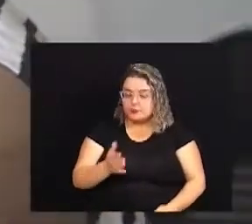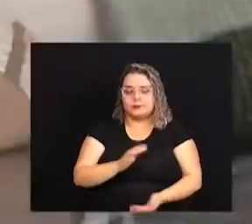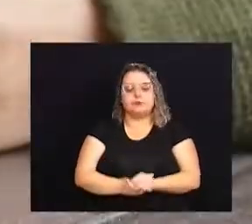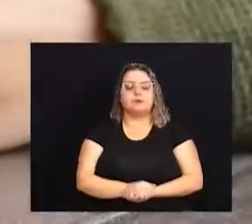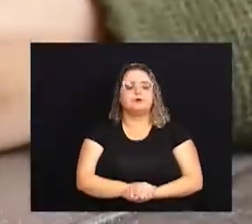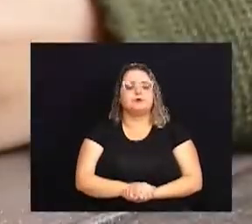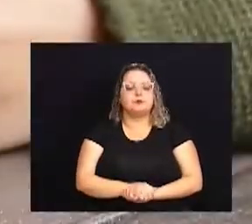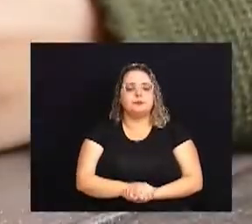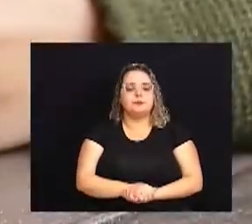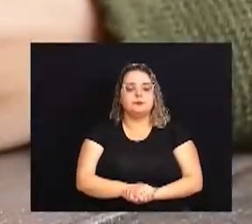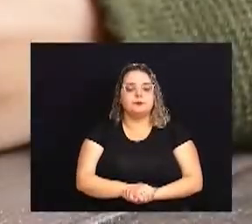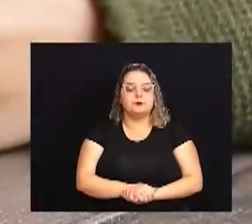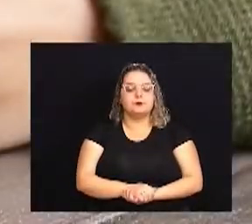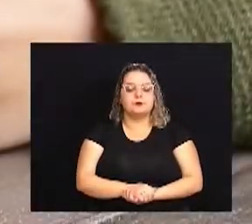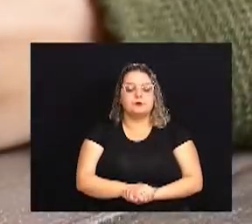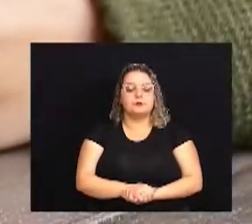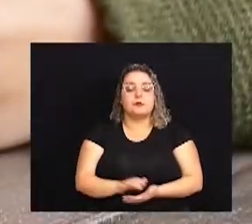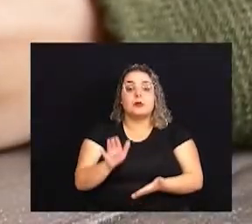nisso.